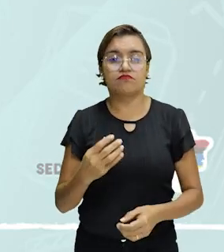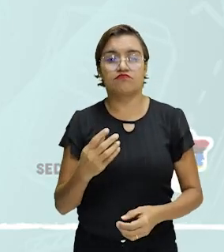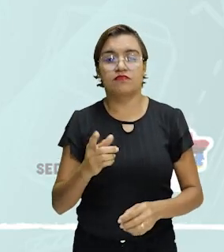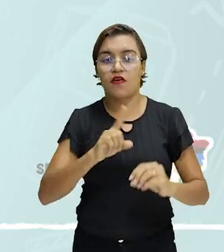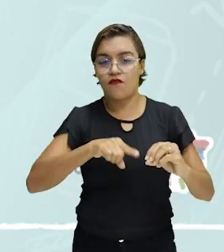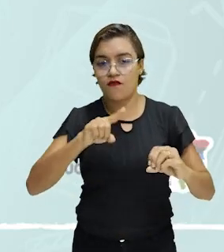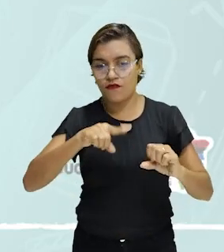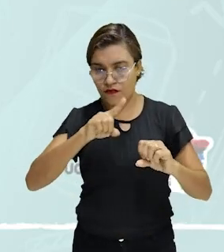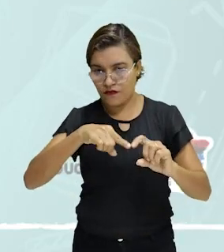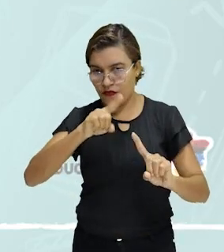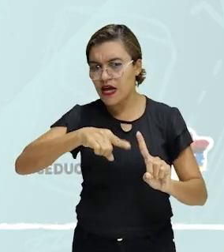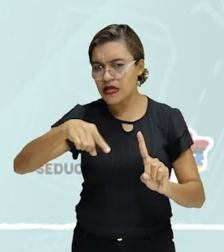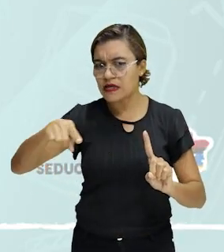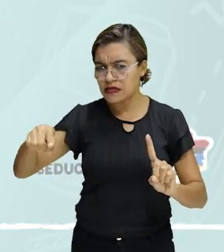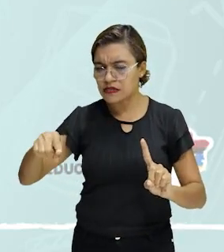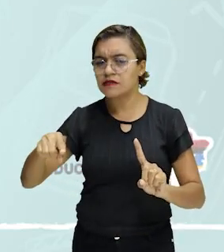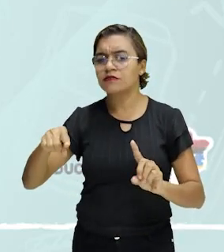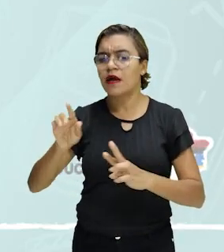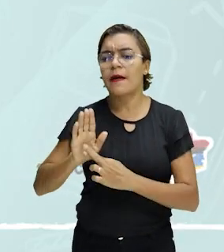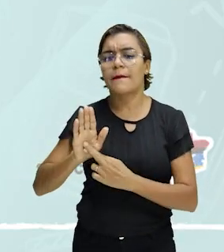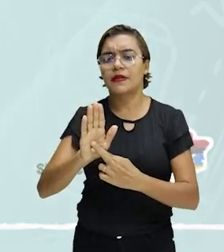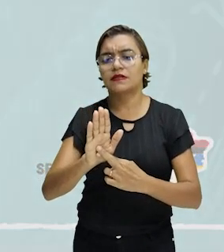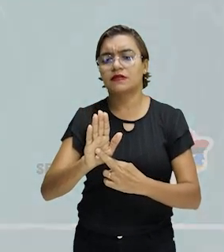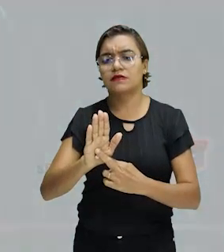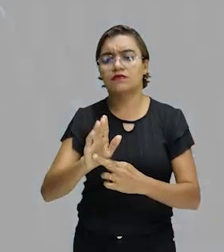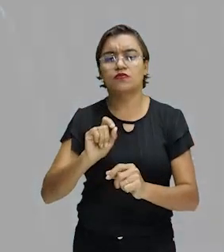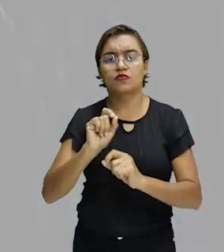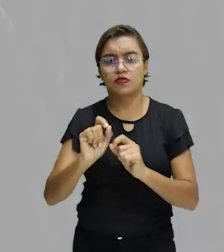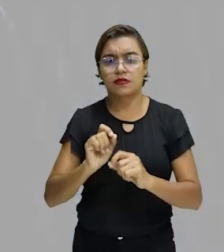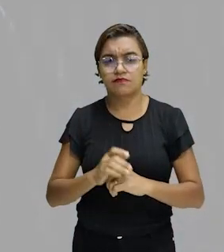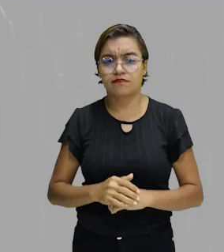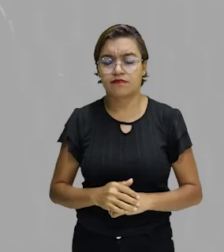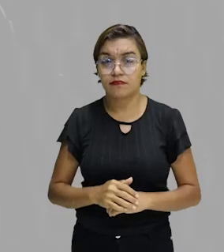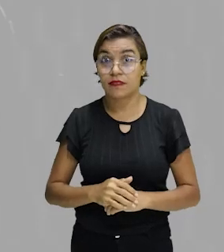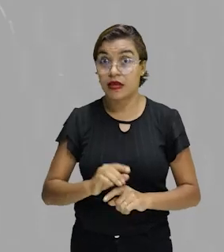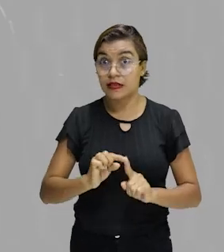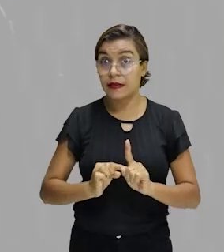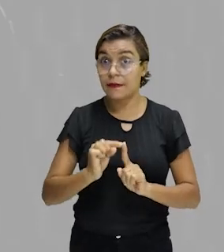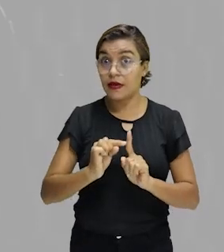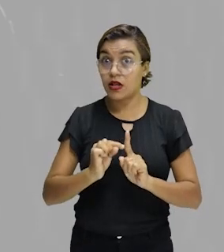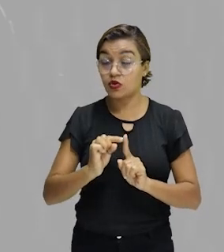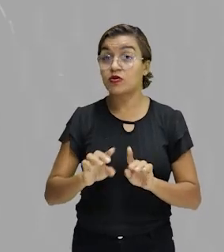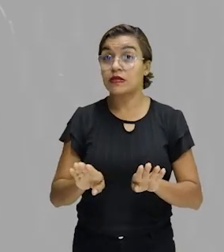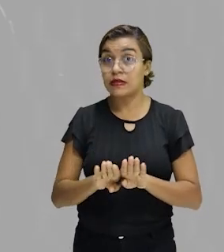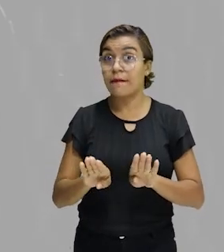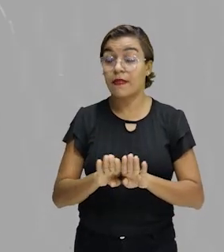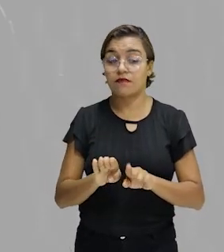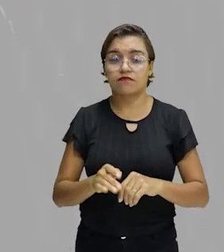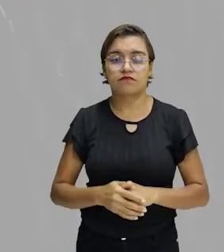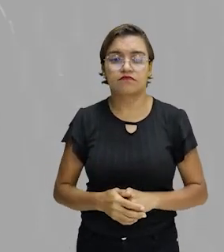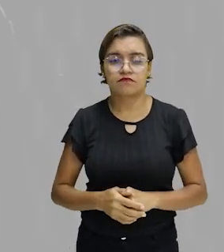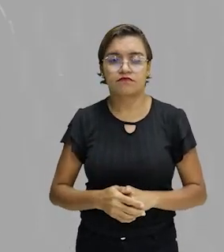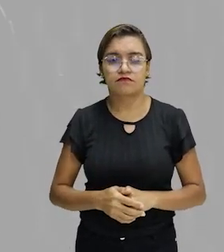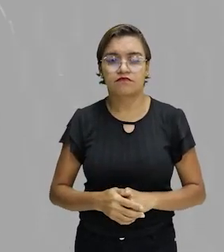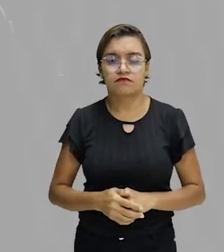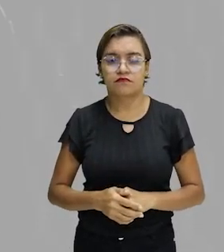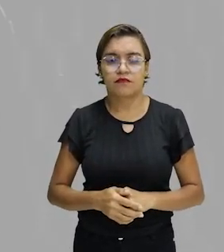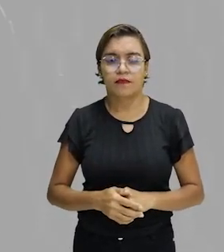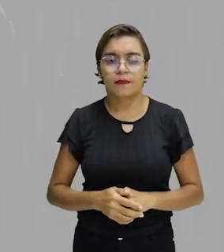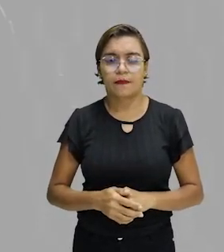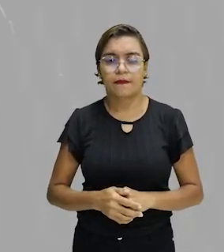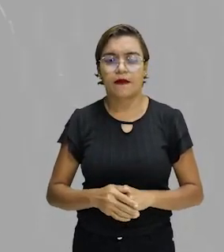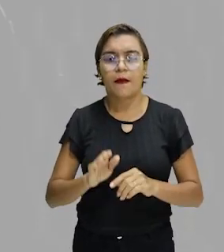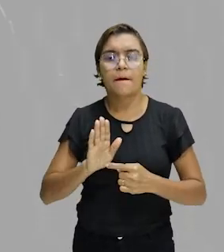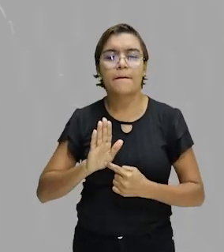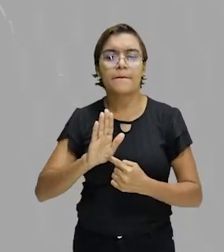variando-se a forma de apresentação da amostra de ferro e a temperatura. O quadro indica as condições em que cada